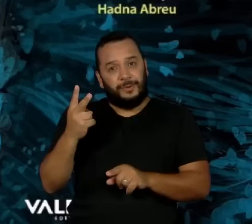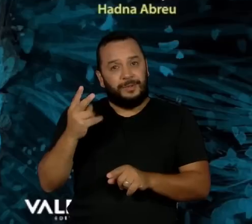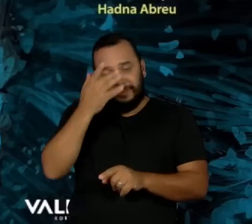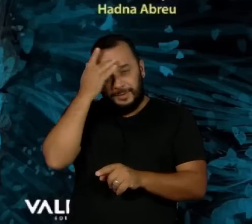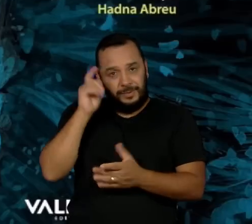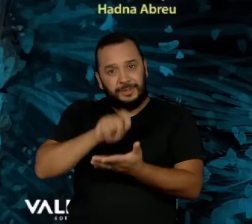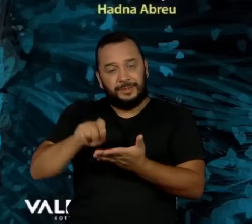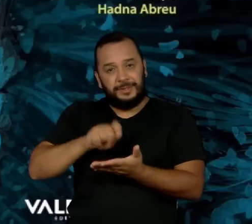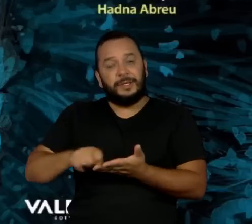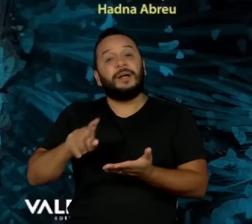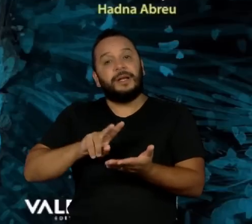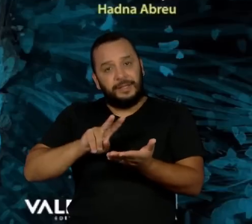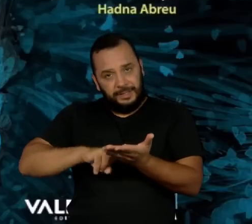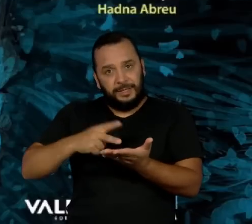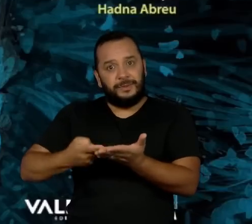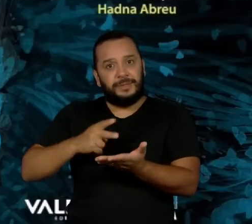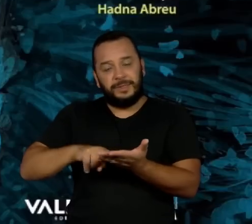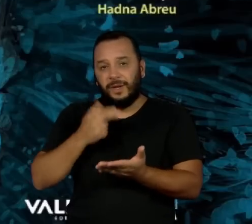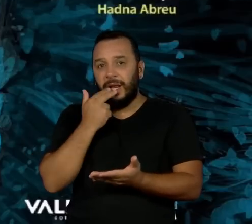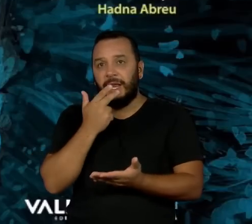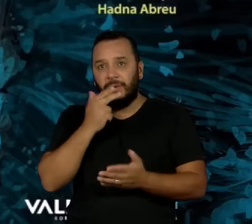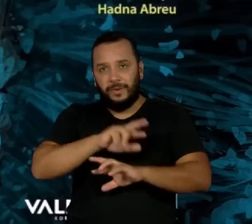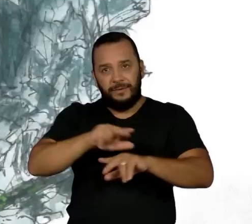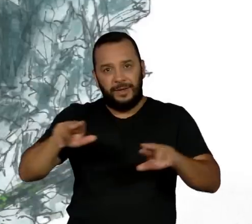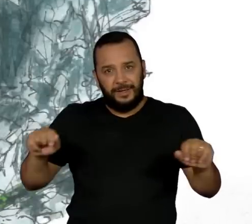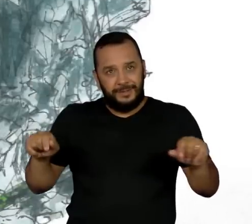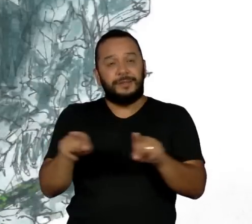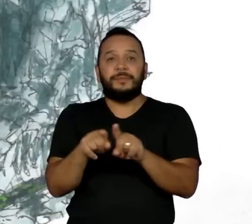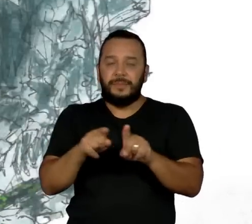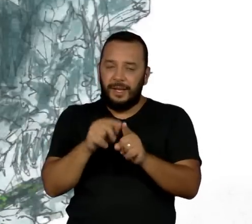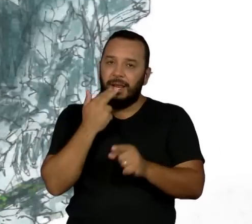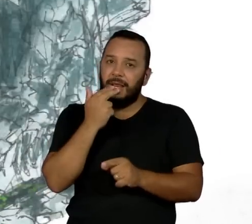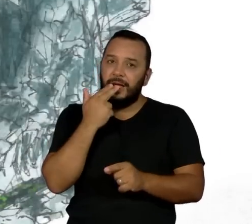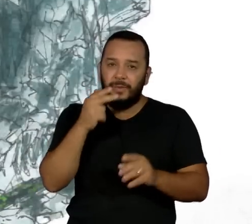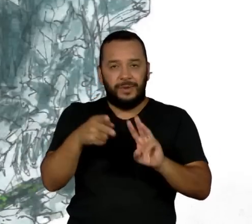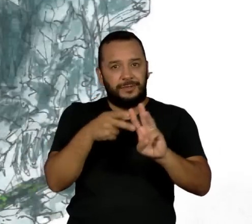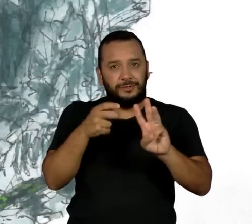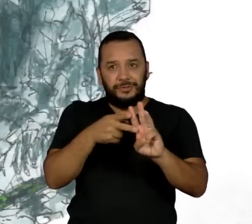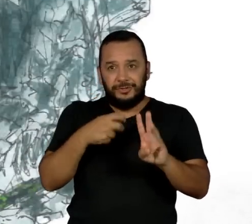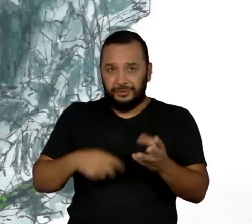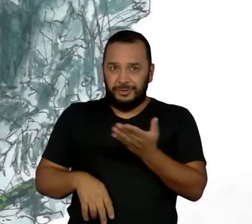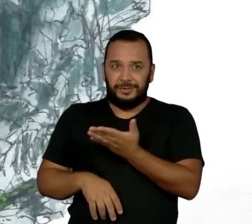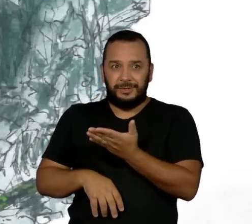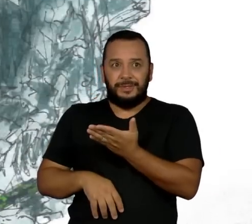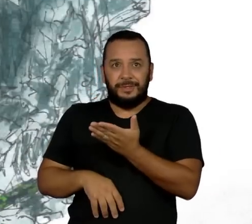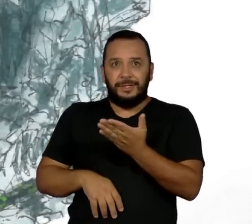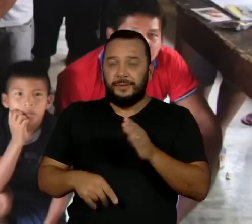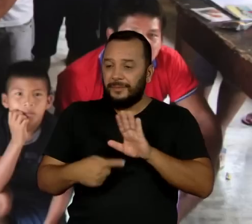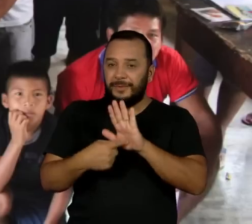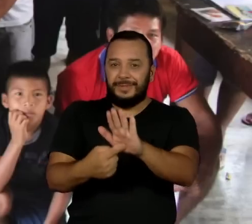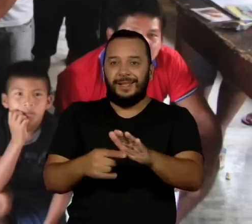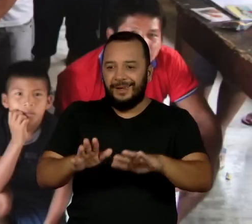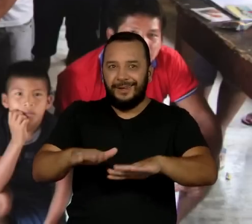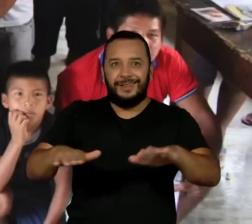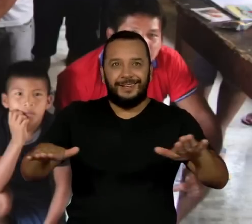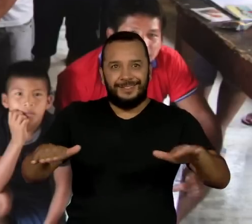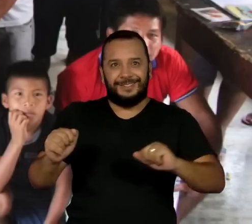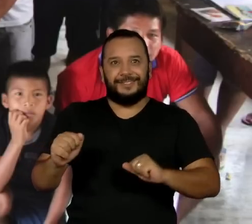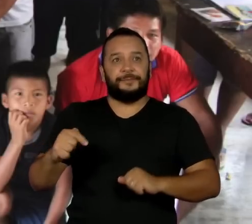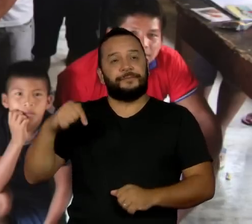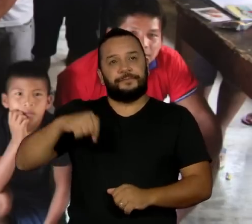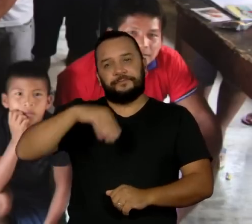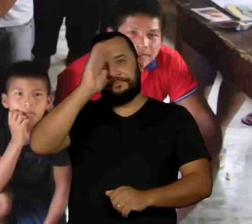línguas, inclusive indígenas, ilustrado pela Adna. Uma tentativa de suprir uma lacuna para as crianças. No Brasil,